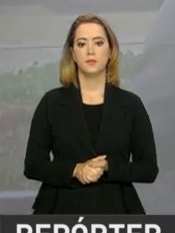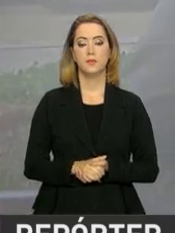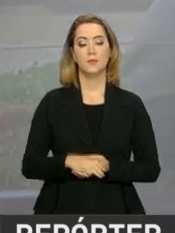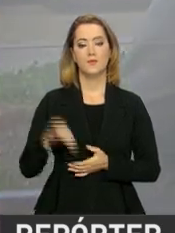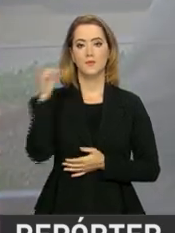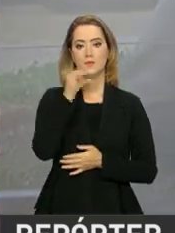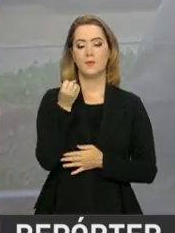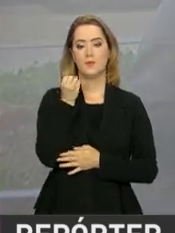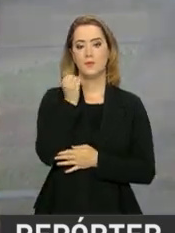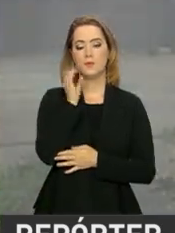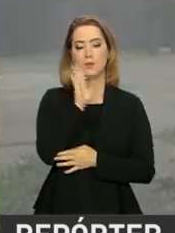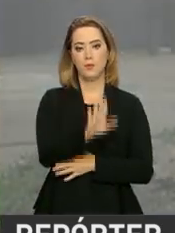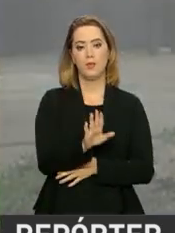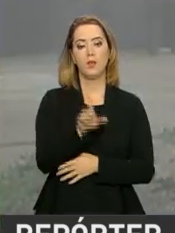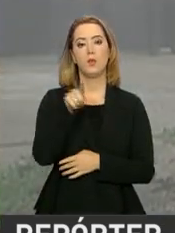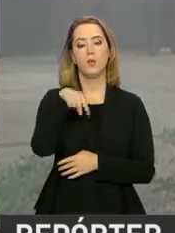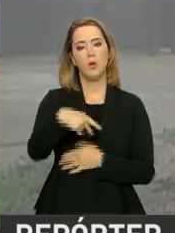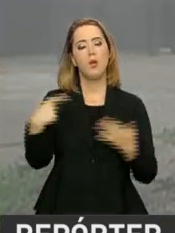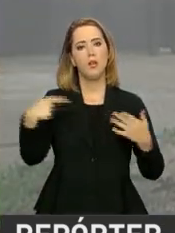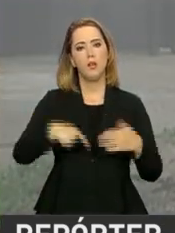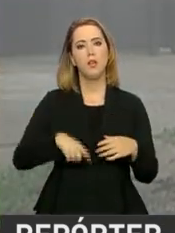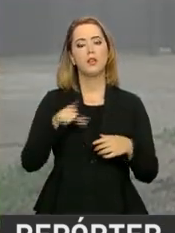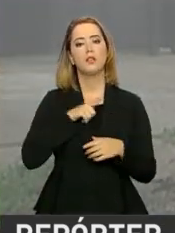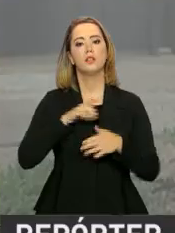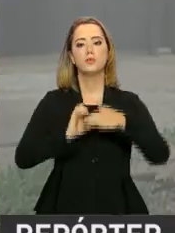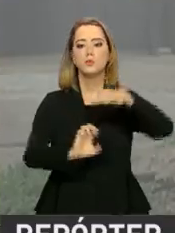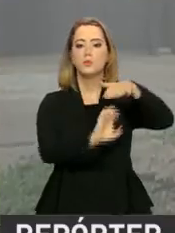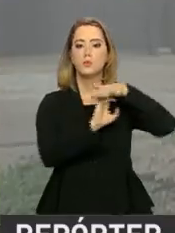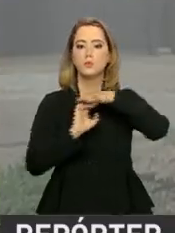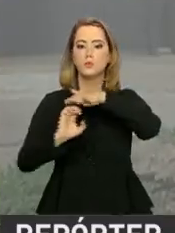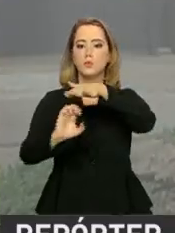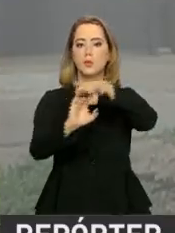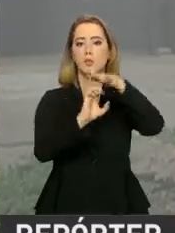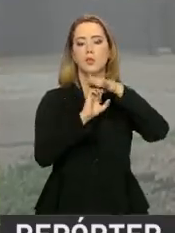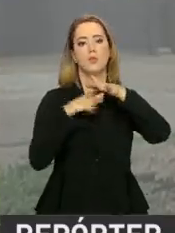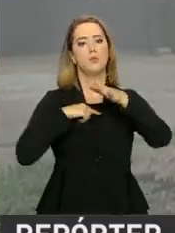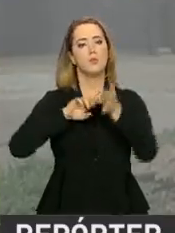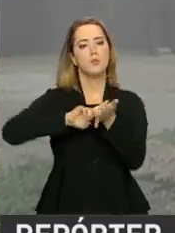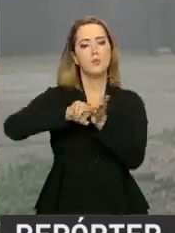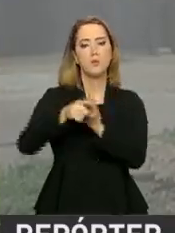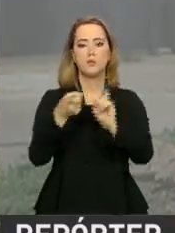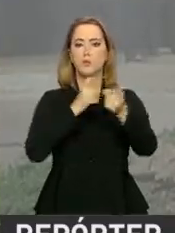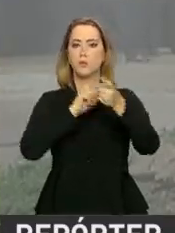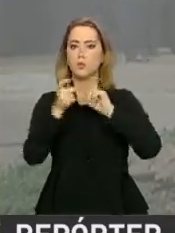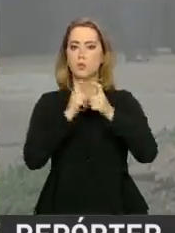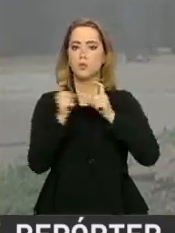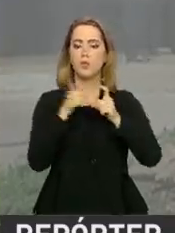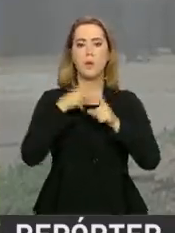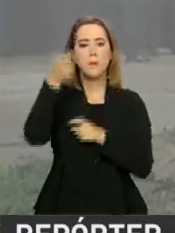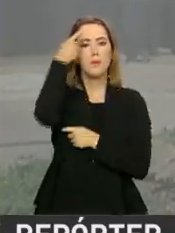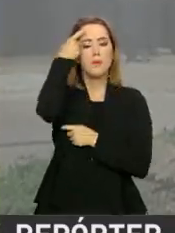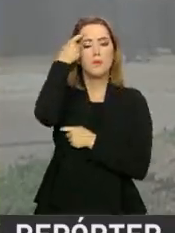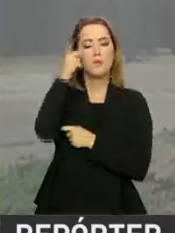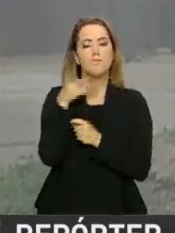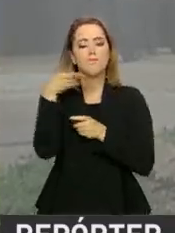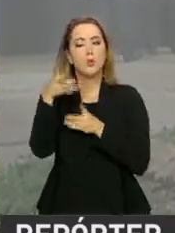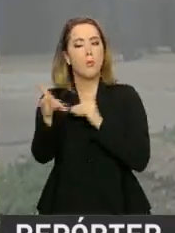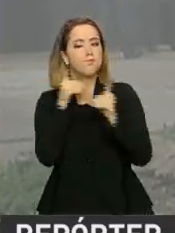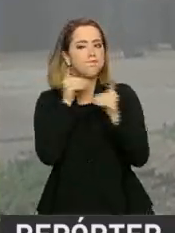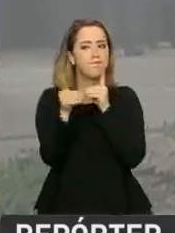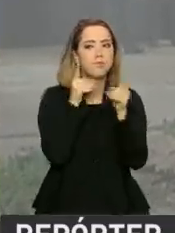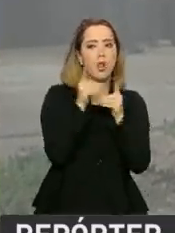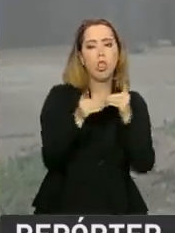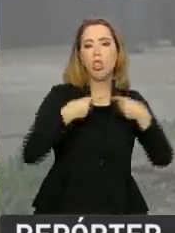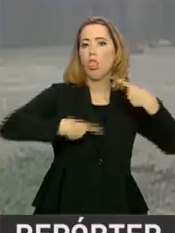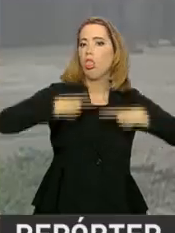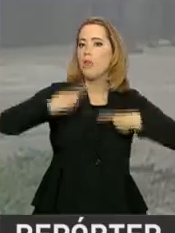Boa tarde, Zé Luiz. O evento aqui reuniu empresários, executivos, economistas e pensadores para debater o novo cenário político